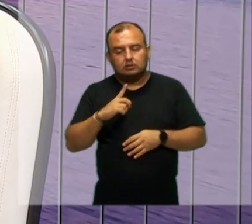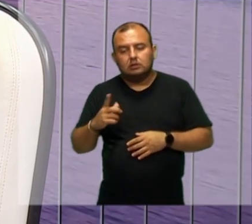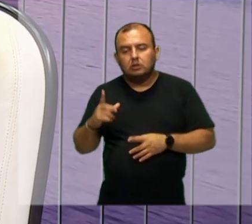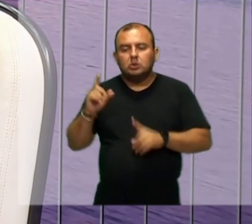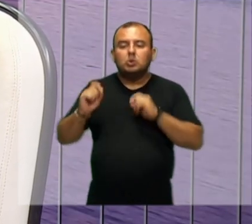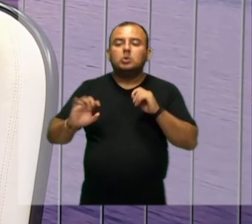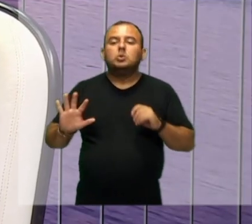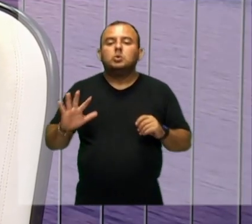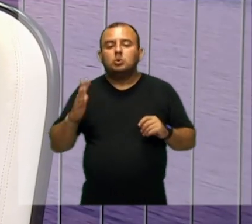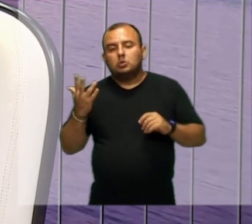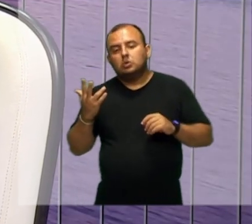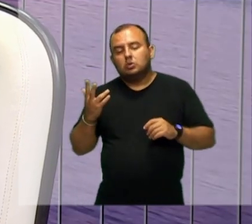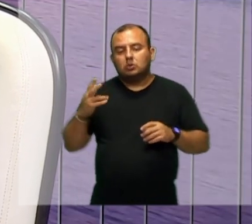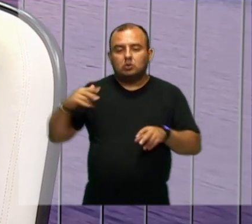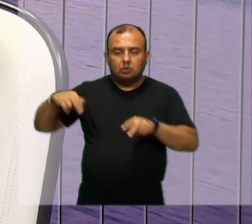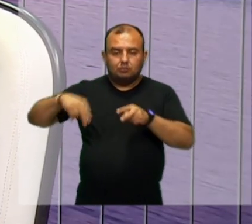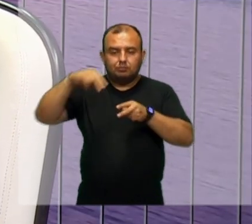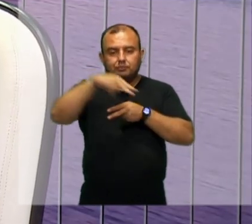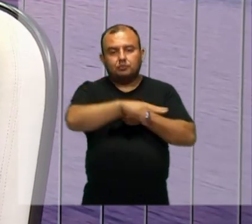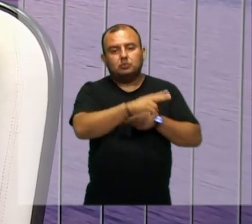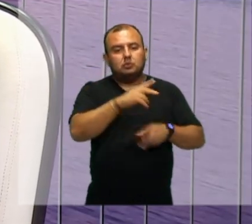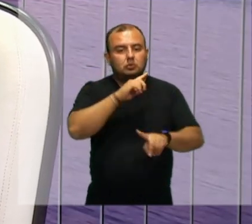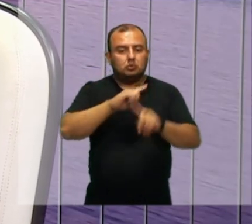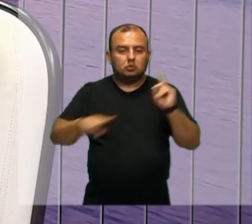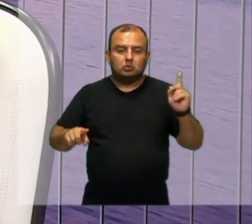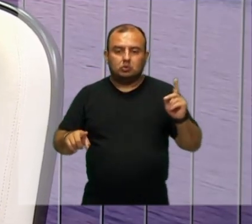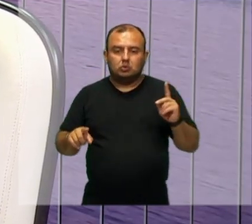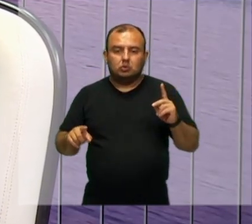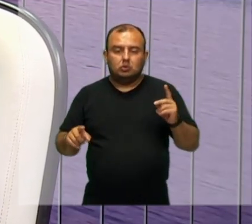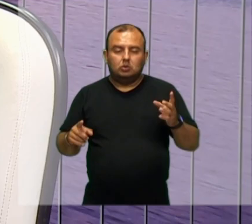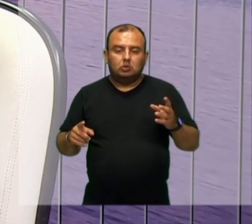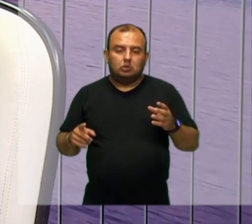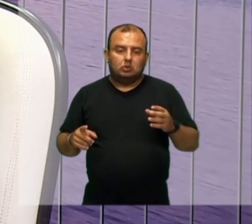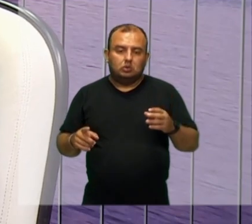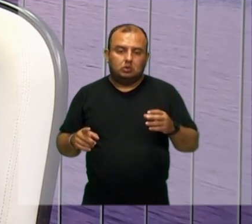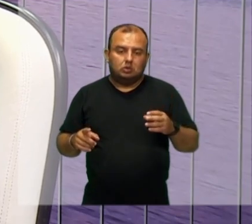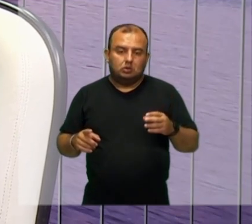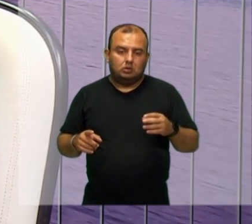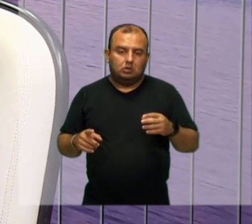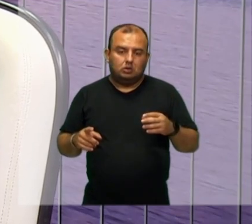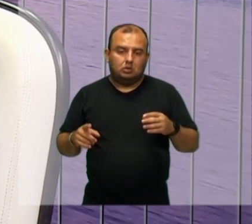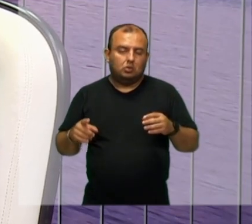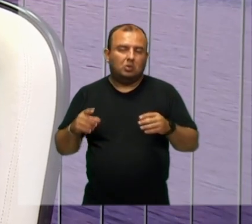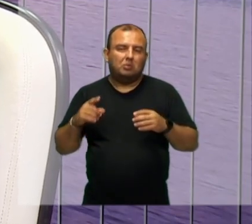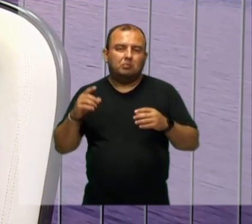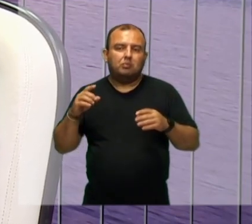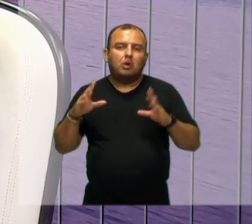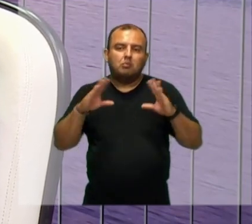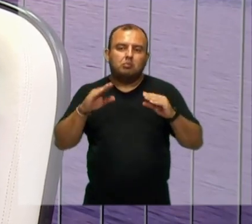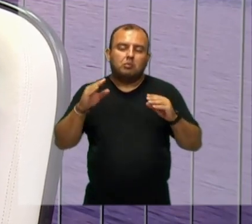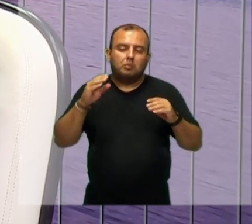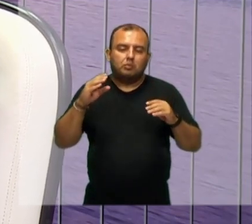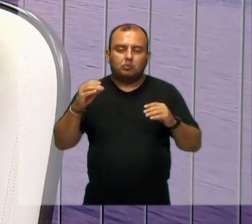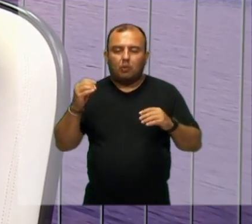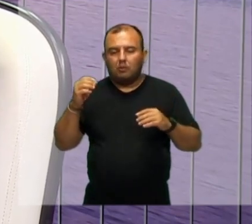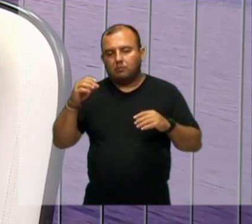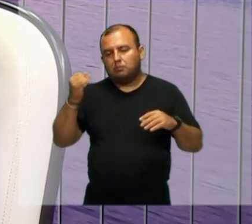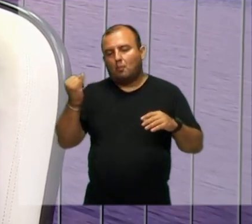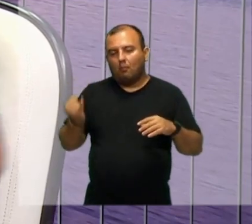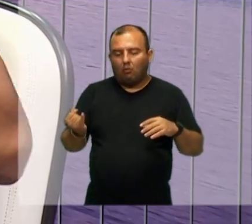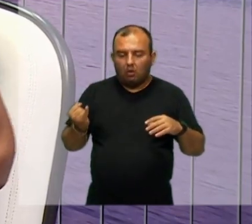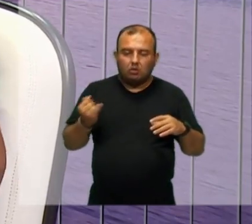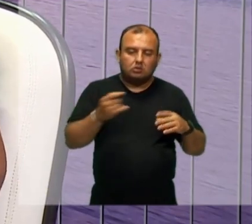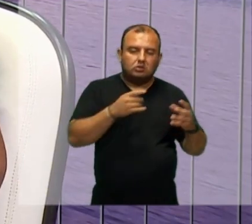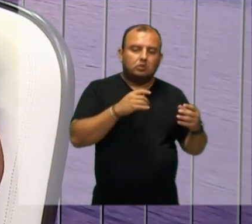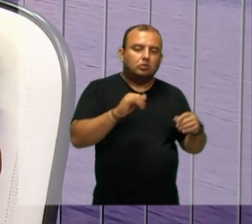que acontece? No salto em altura, eu não podia ganhar nem massa magra nos membros superiores, porque se eu ganho 1 quilo de braço